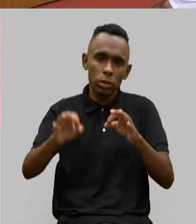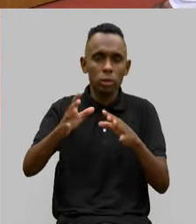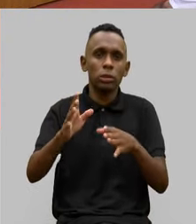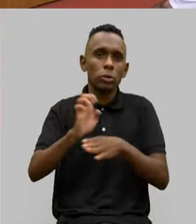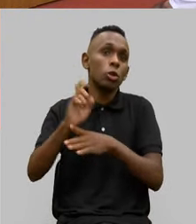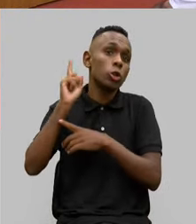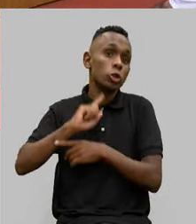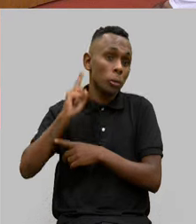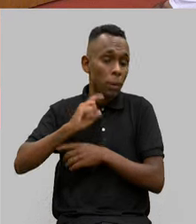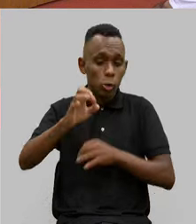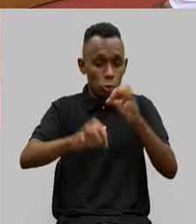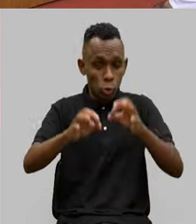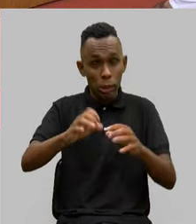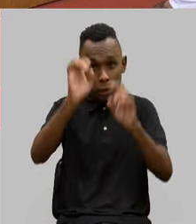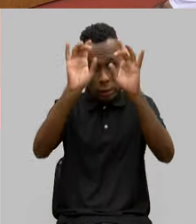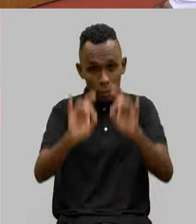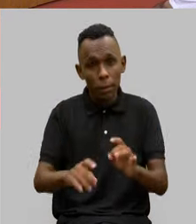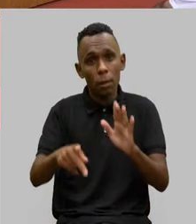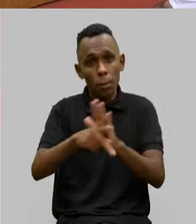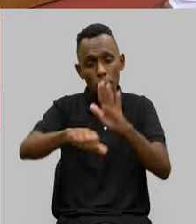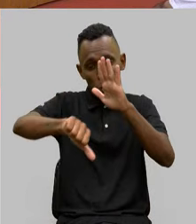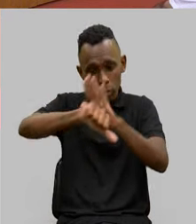juizado especial criminal de Belo